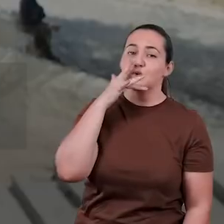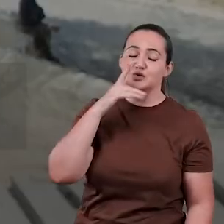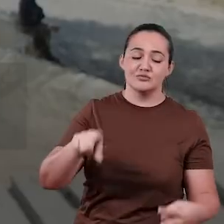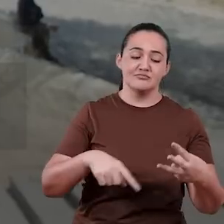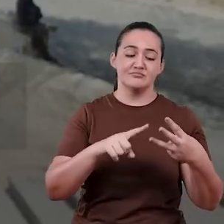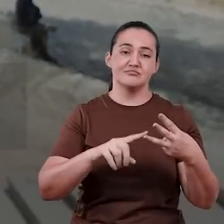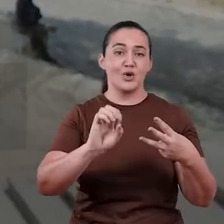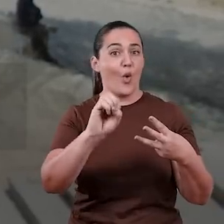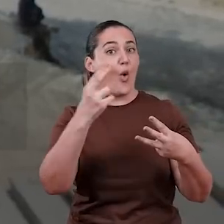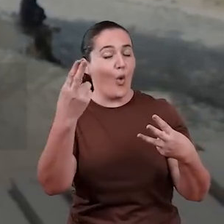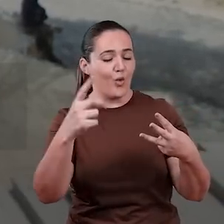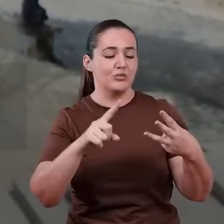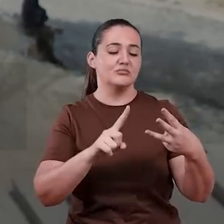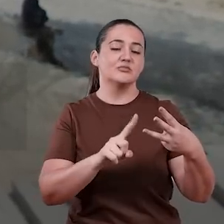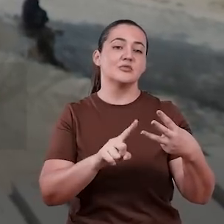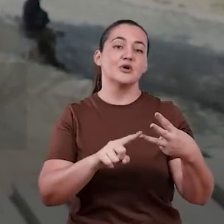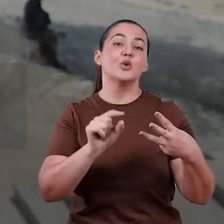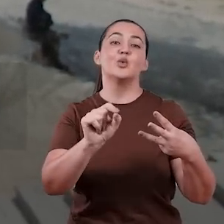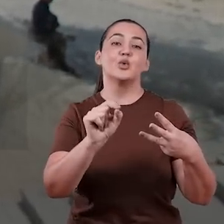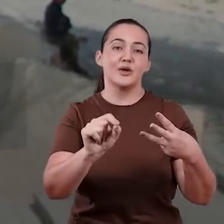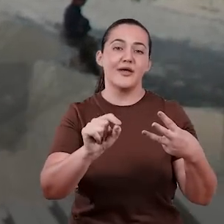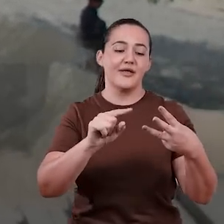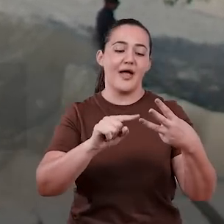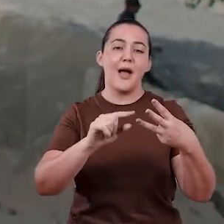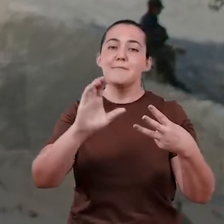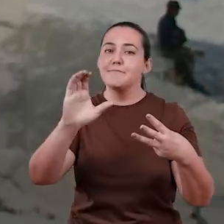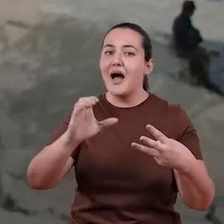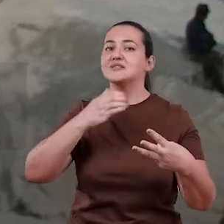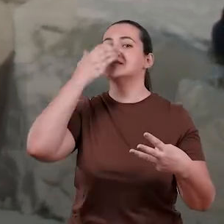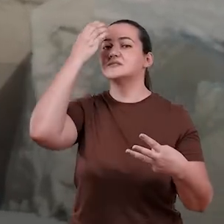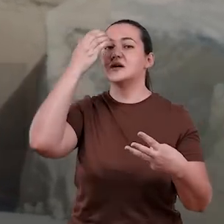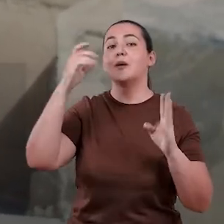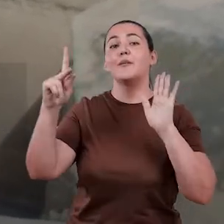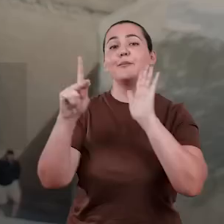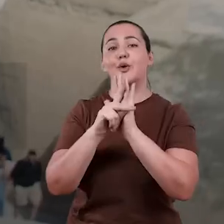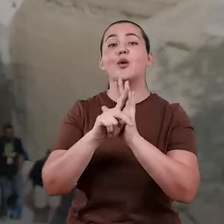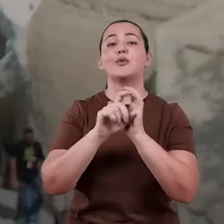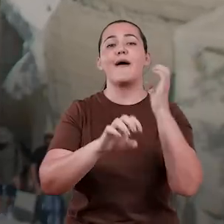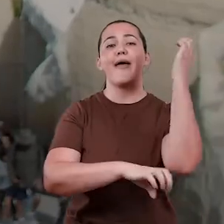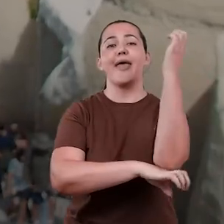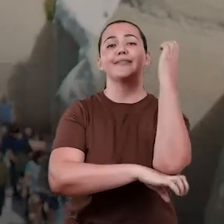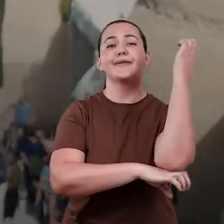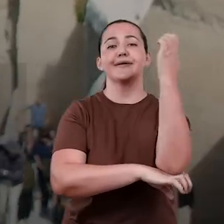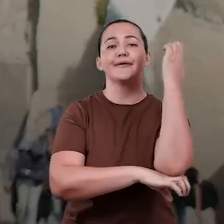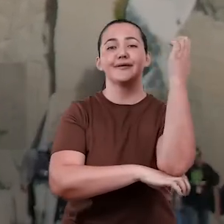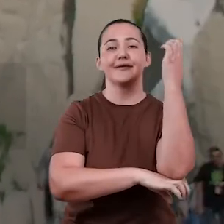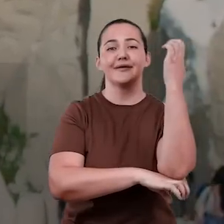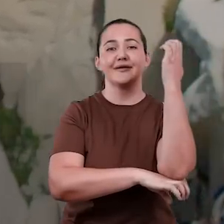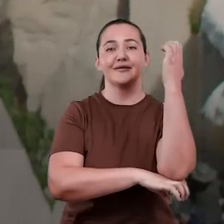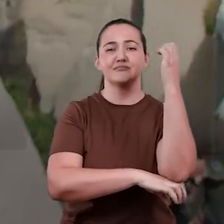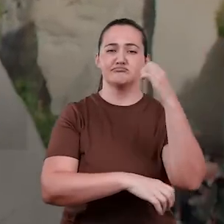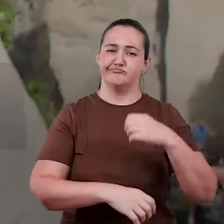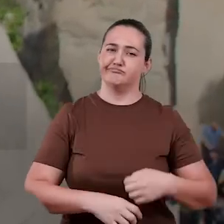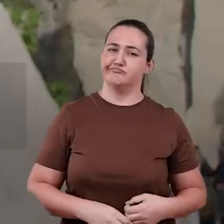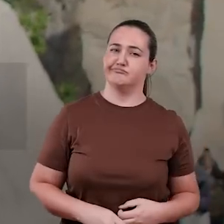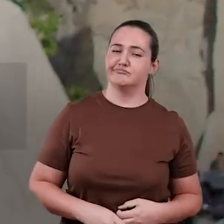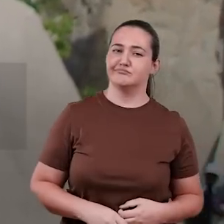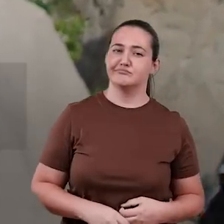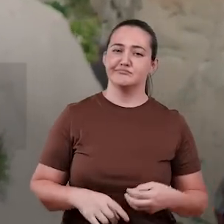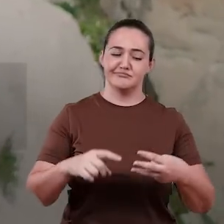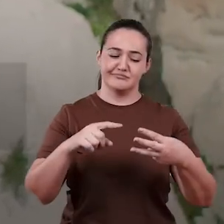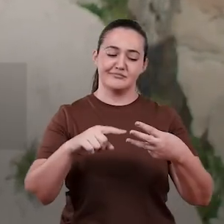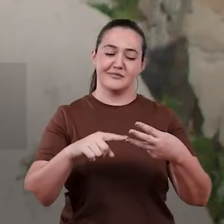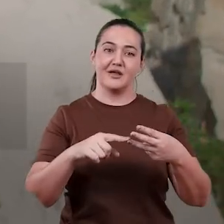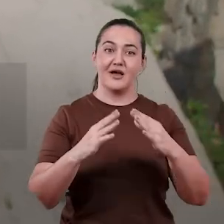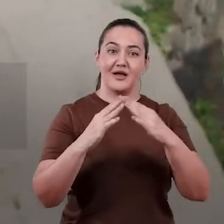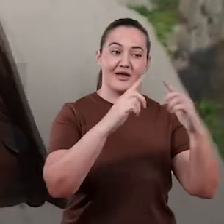capela. E uma terceira explicação é que seria a maçã do Jardim do Éden, uma vez que a Capela da Serpente está bem aqui à frente. Então você